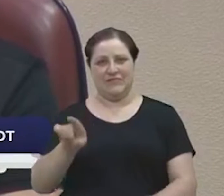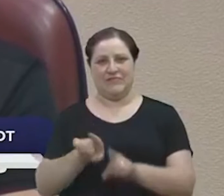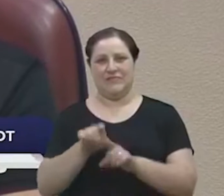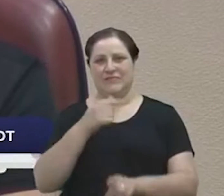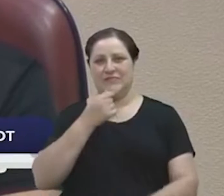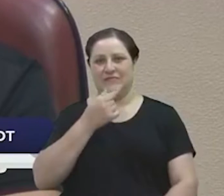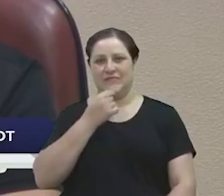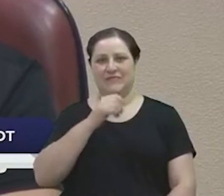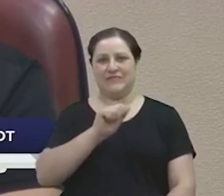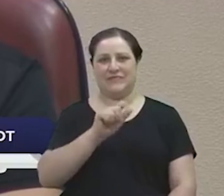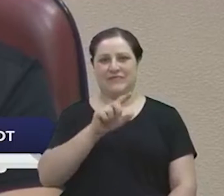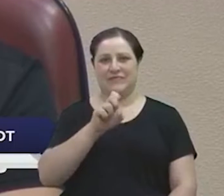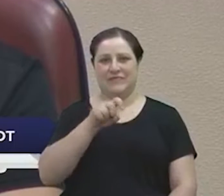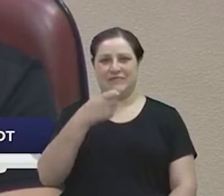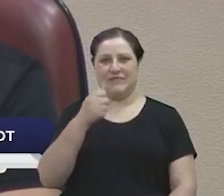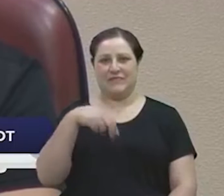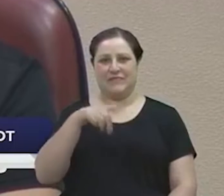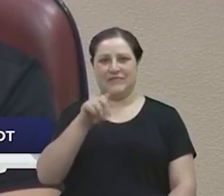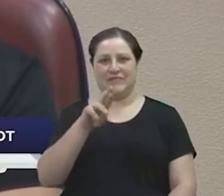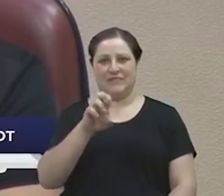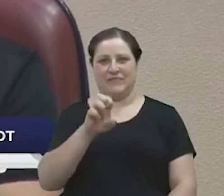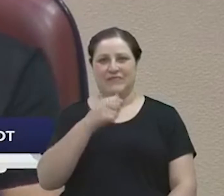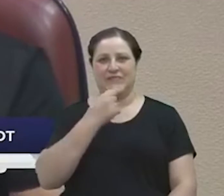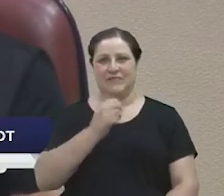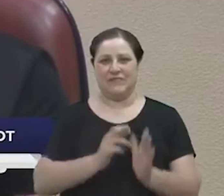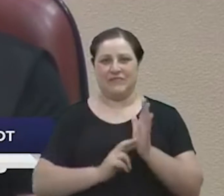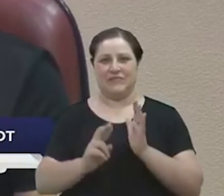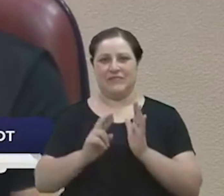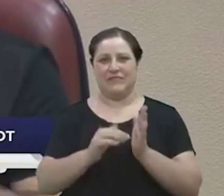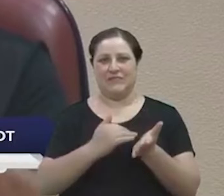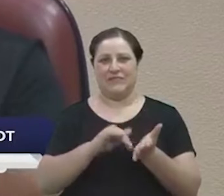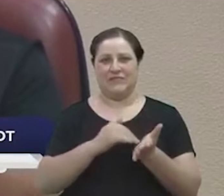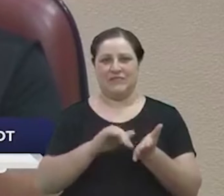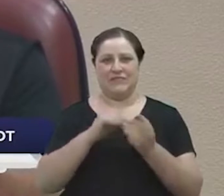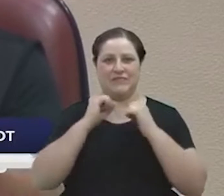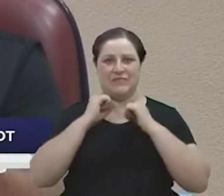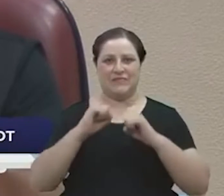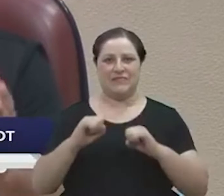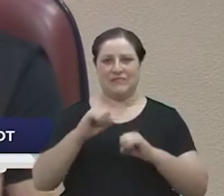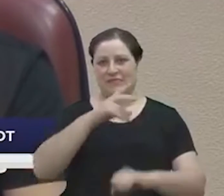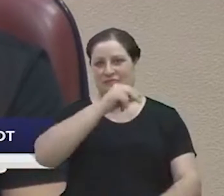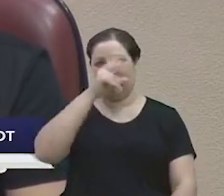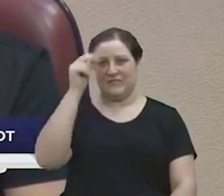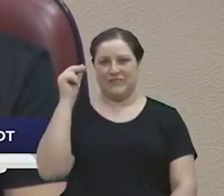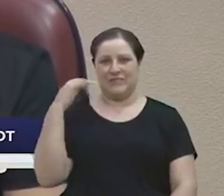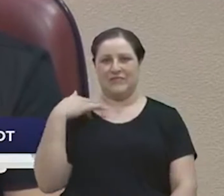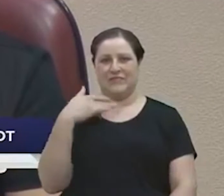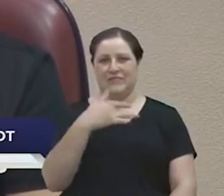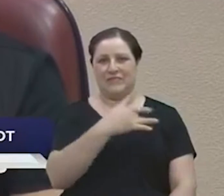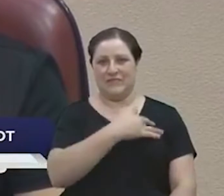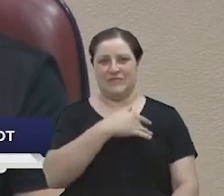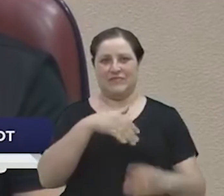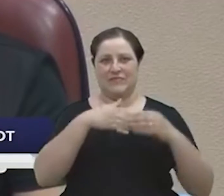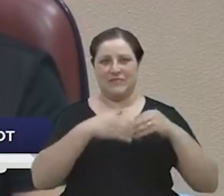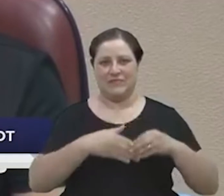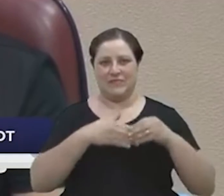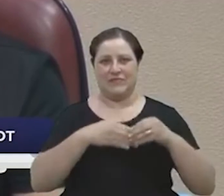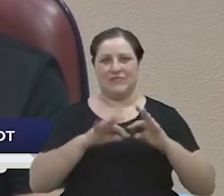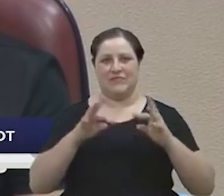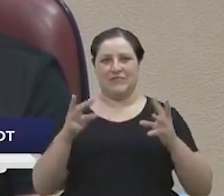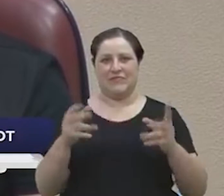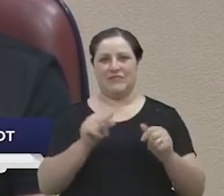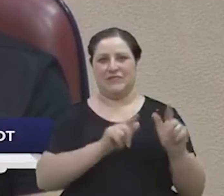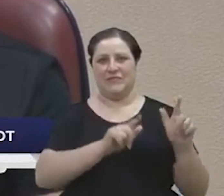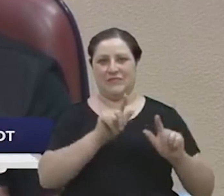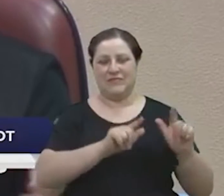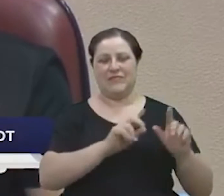representa presidente do Conselho Municipal de Saúde. Essa reunião, secretária, e aqui eu quero aproveitar e saudar também a imprensa que presente,